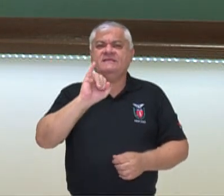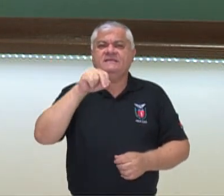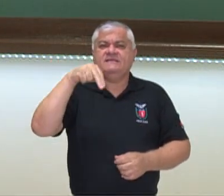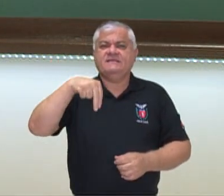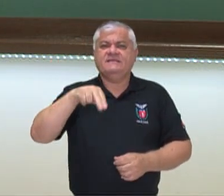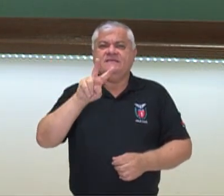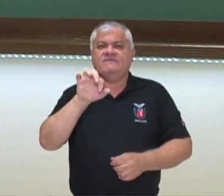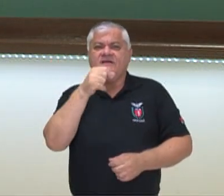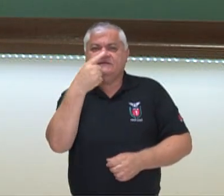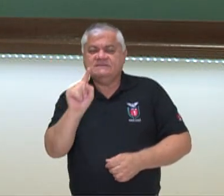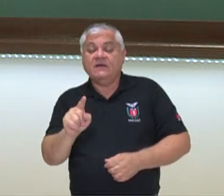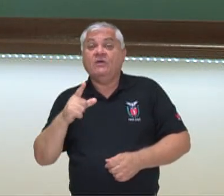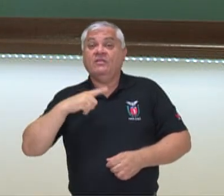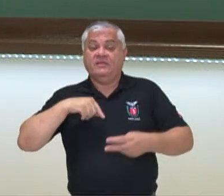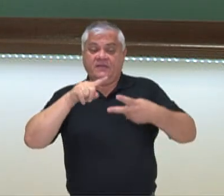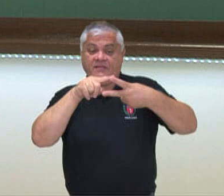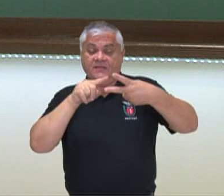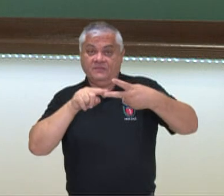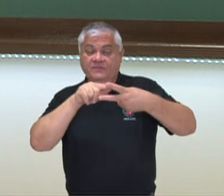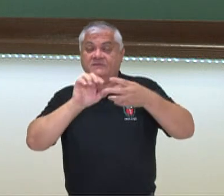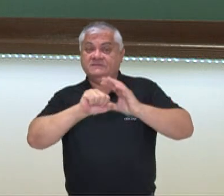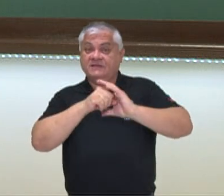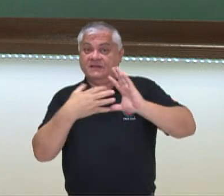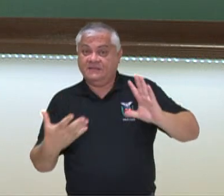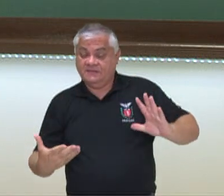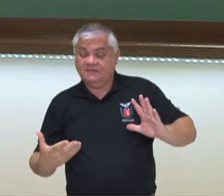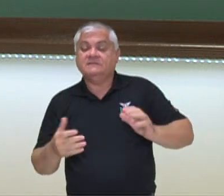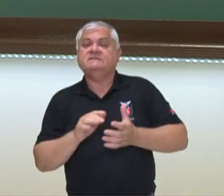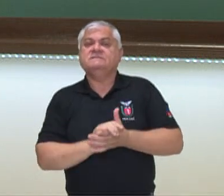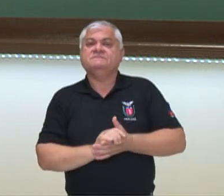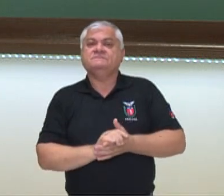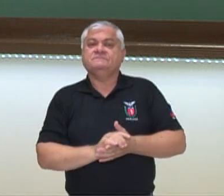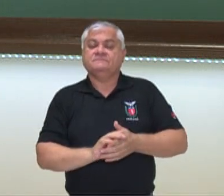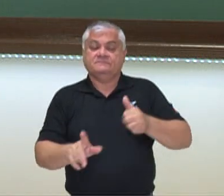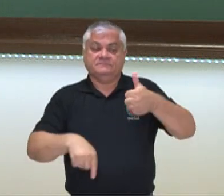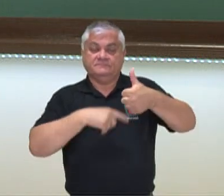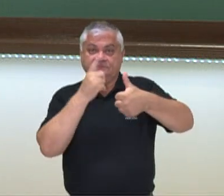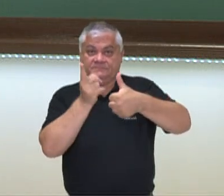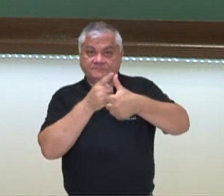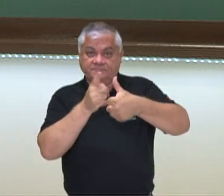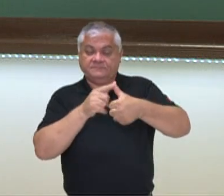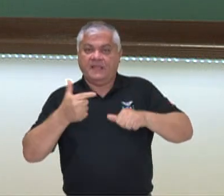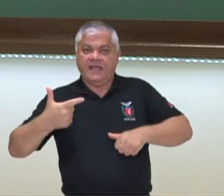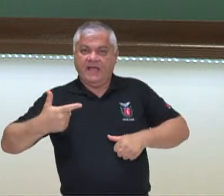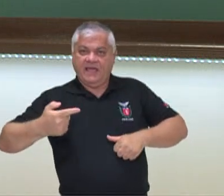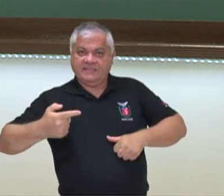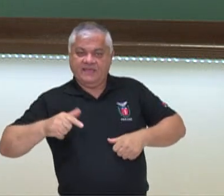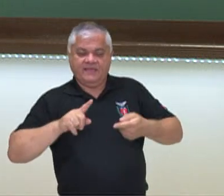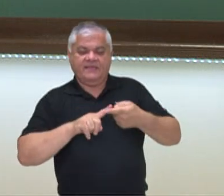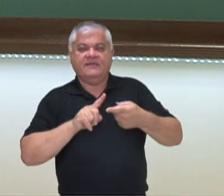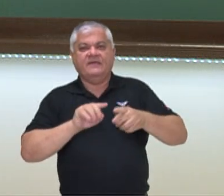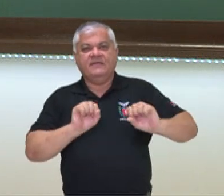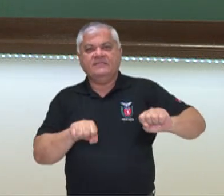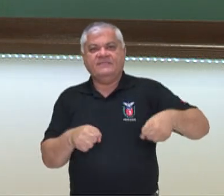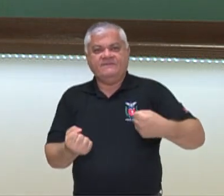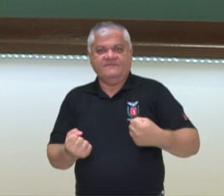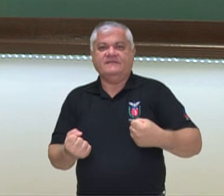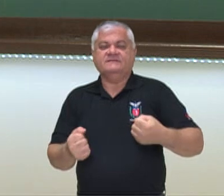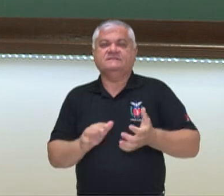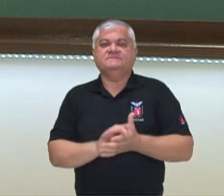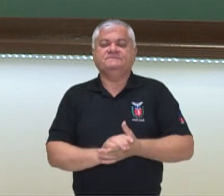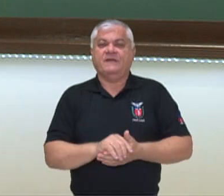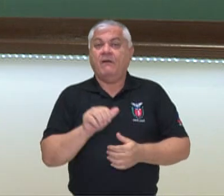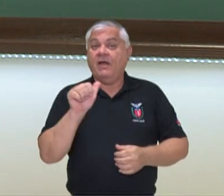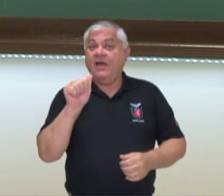fases bem características. Vocês lembram quais são? São a fase de ataque e de defesa. Então